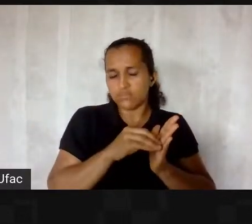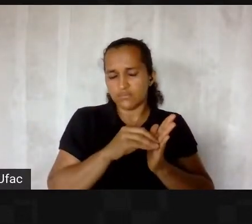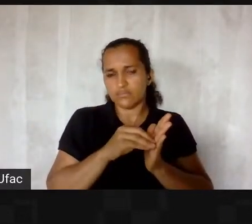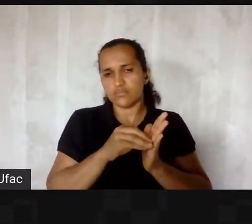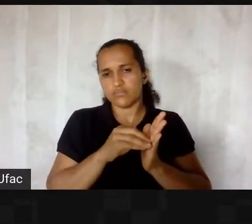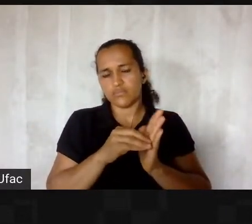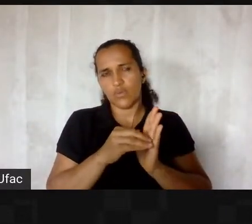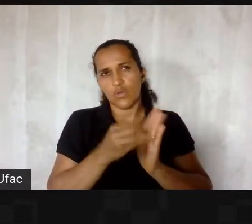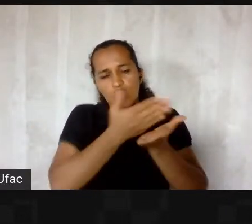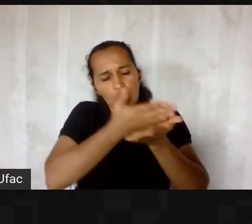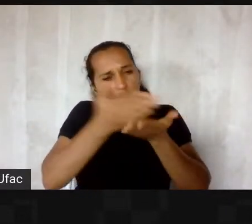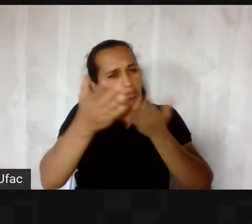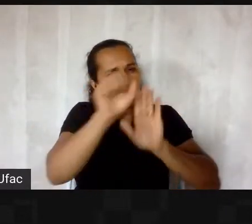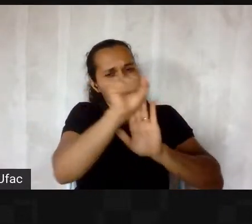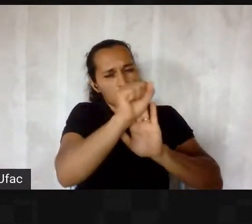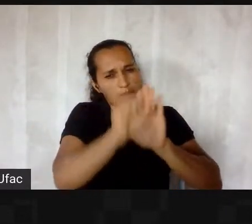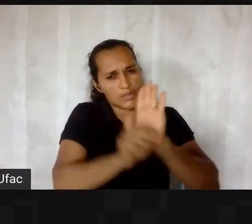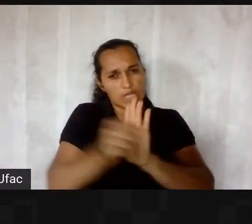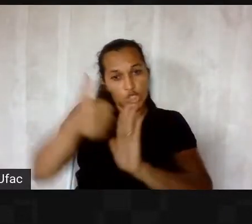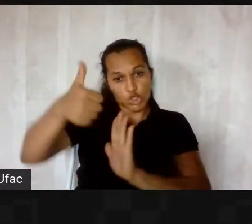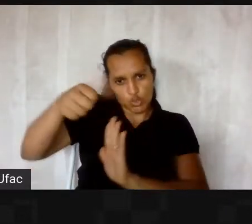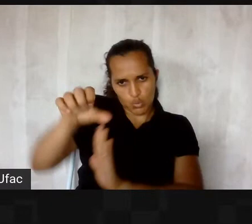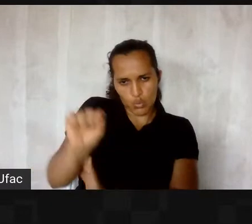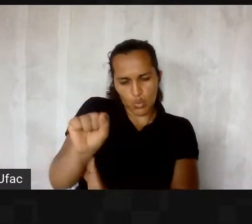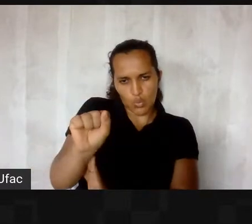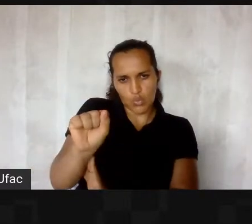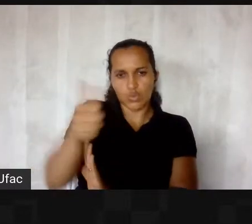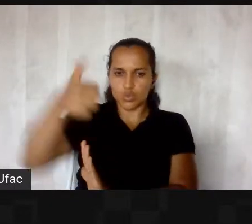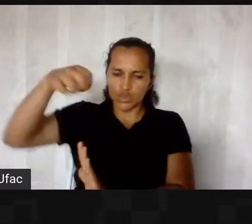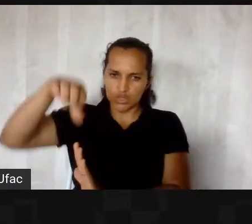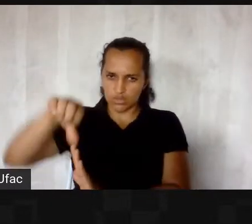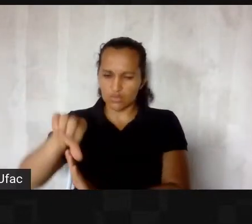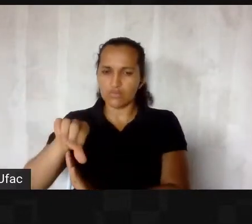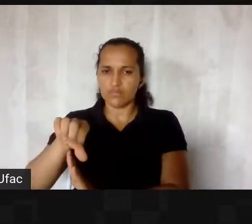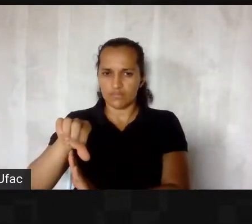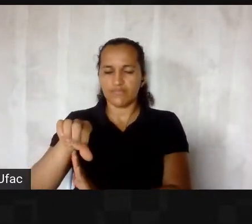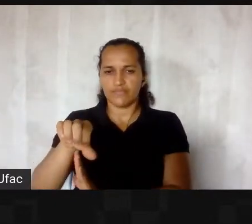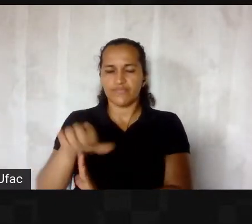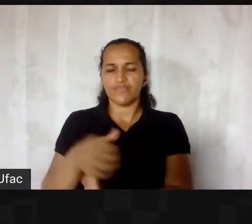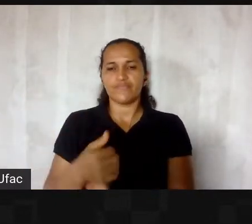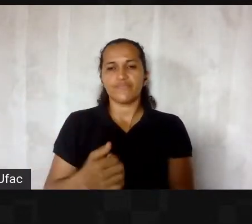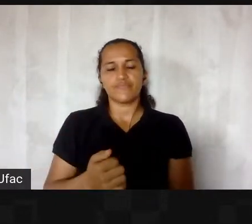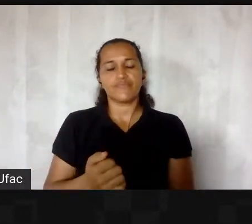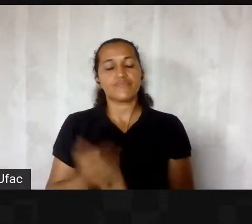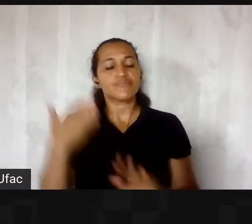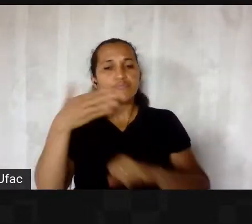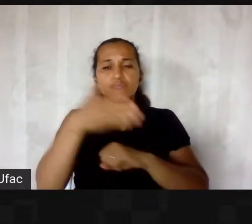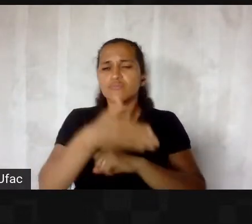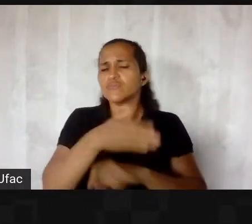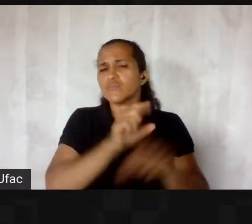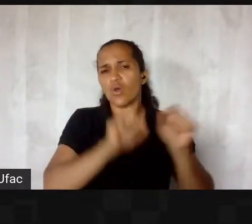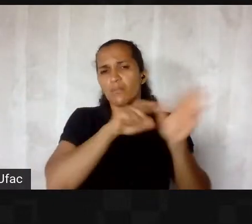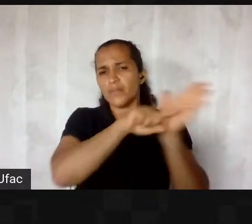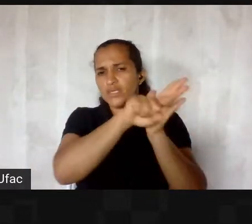século XVIII e XIX, adentramos na